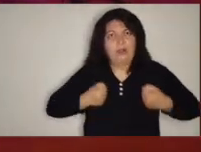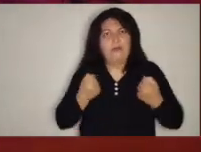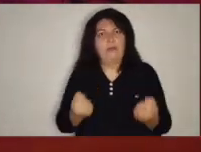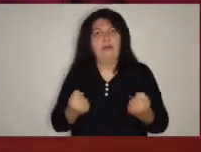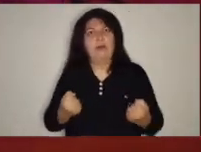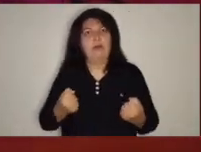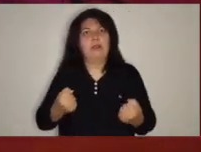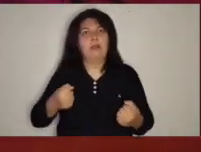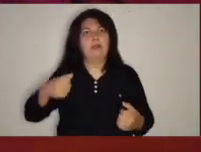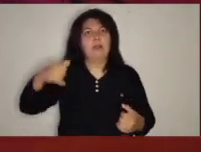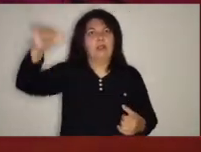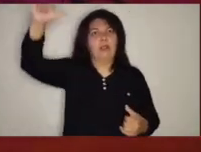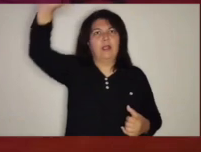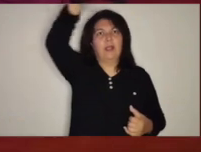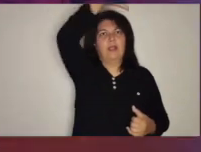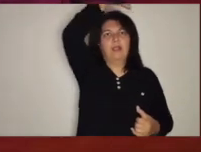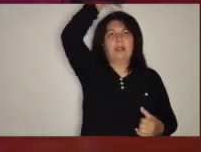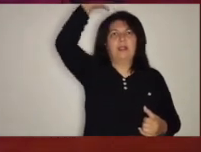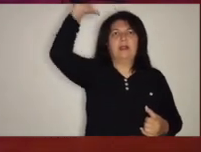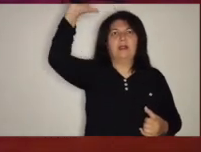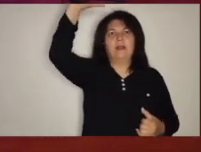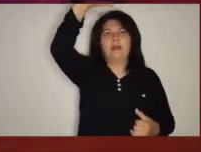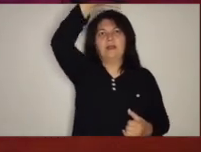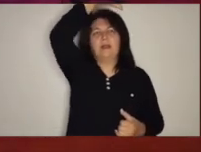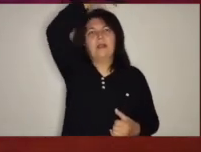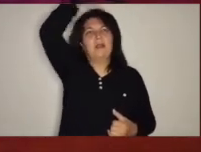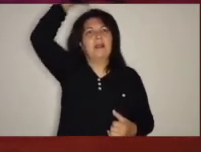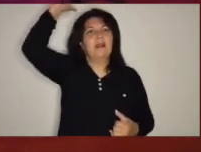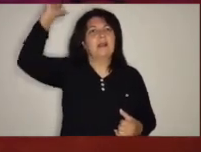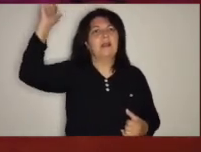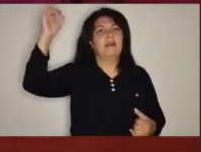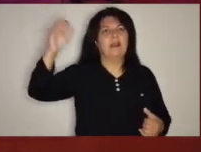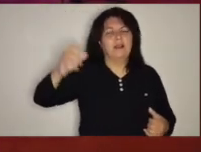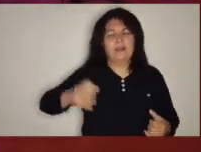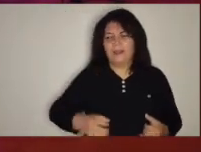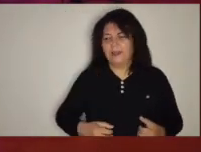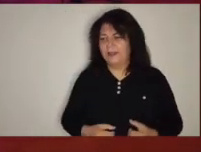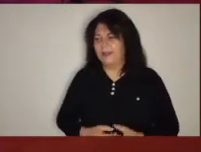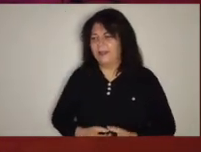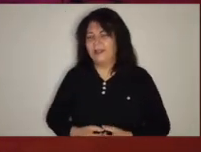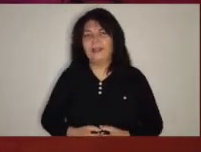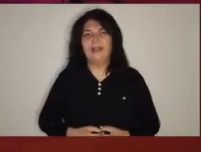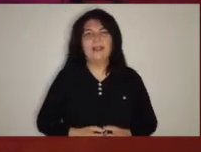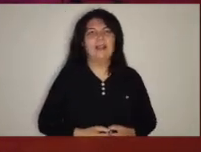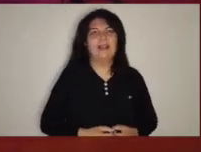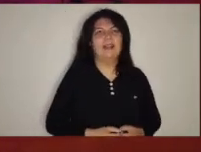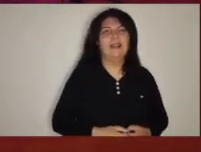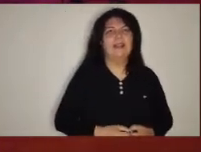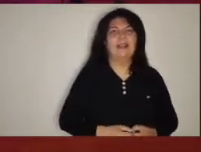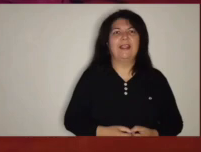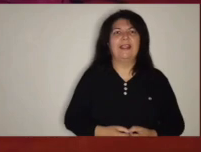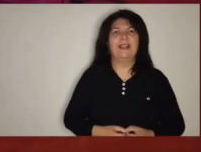uma capa e um pouco de vinho. Ele me deu unção,